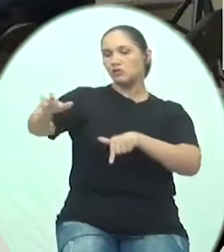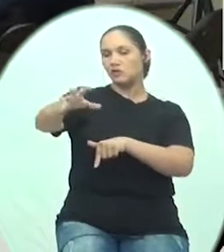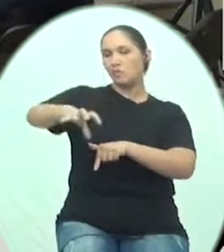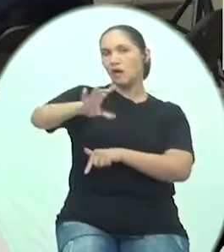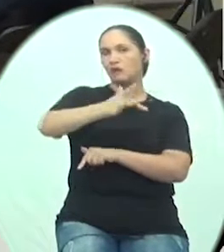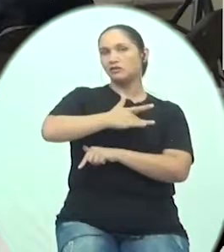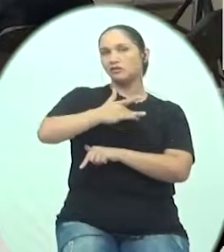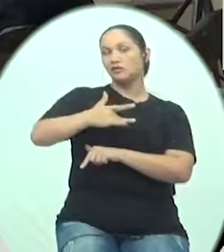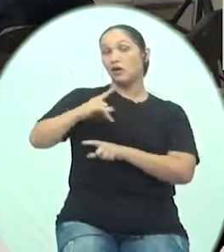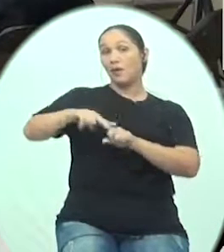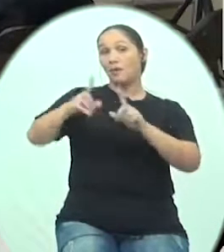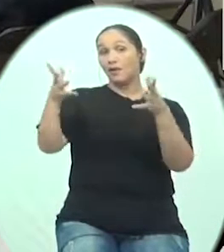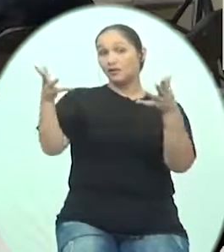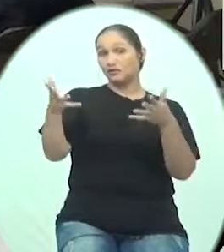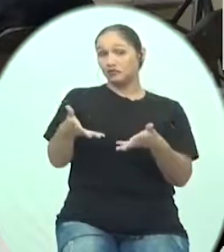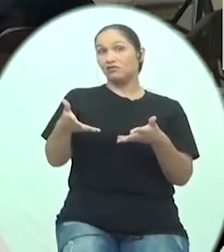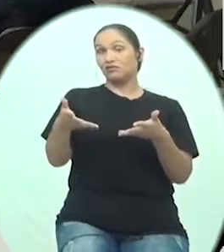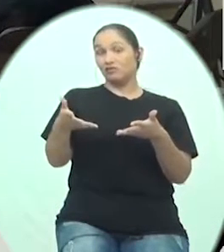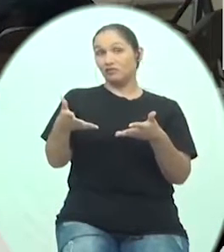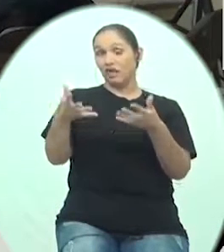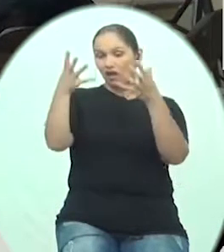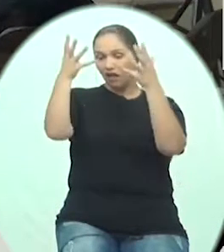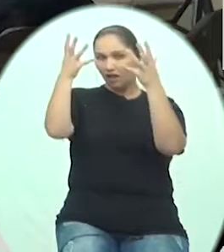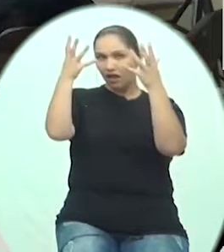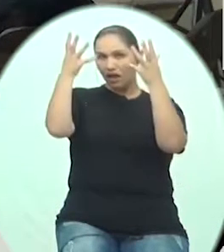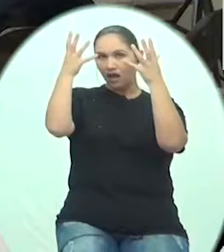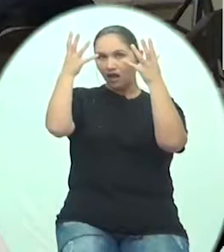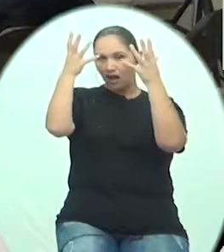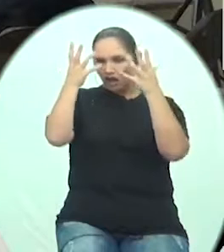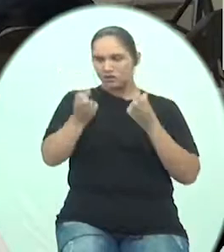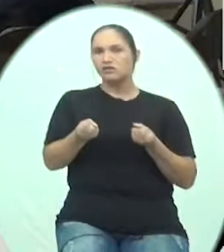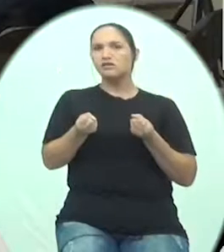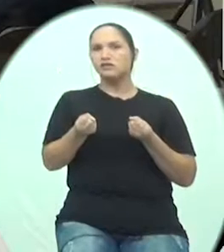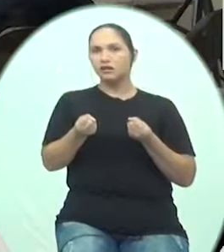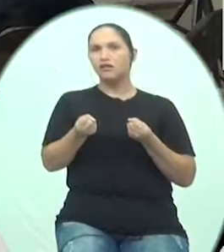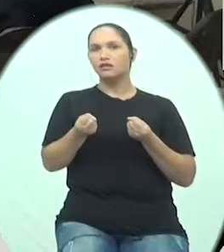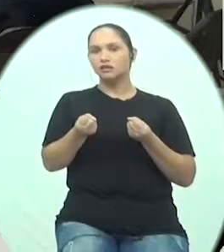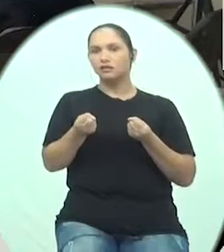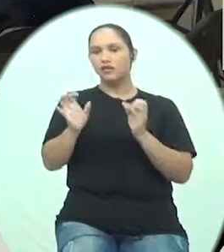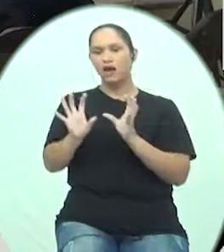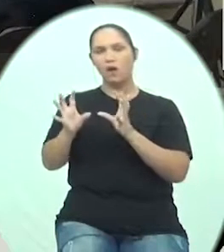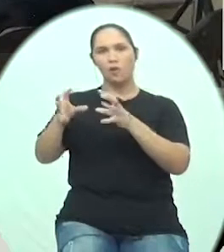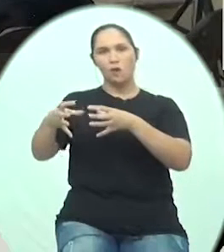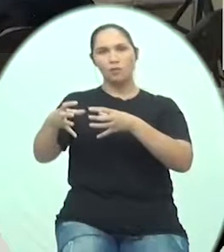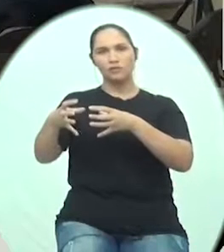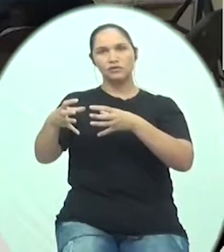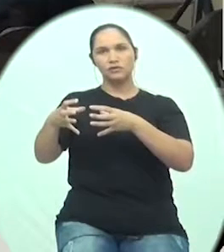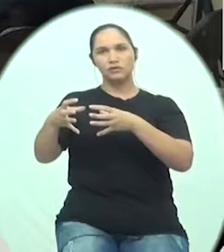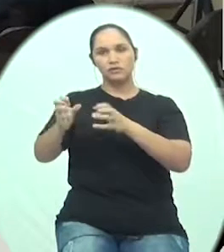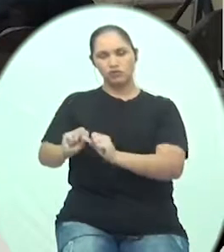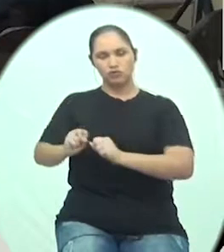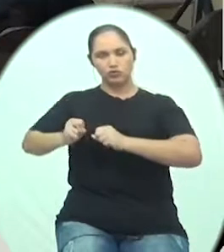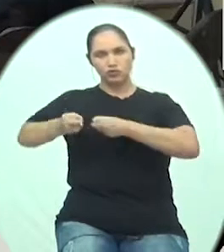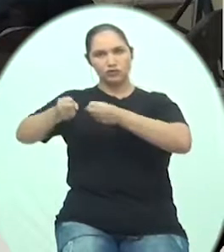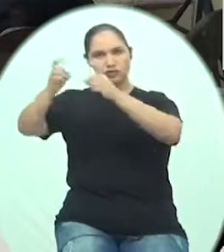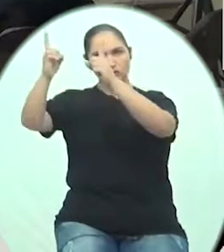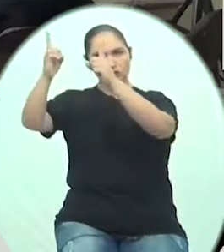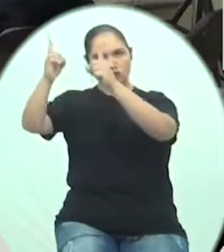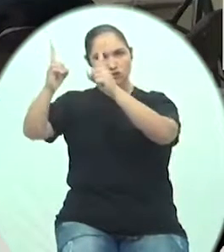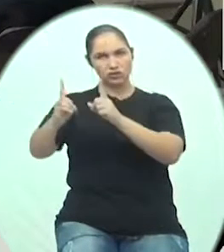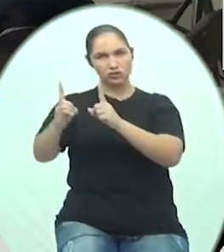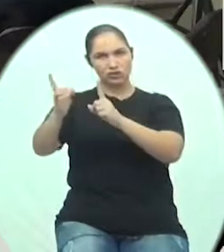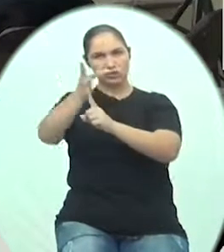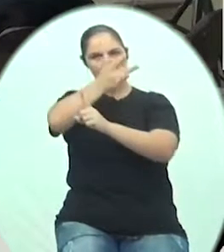mas que assume agora também a comissão eh de defesa dos direitos das pessoas com